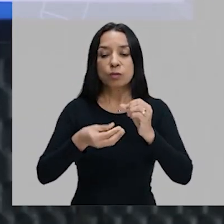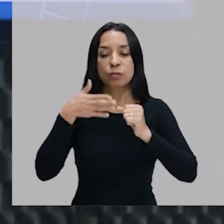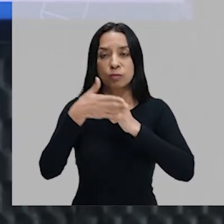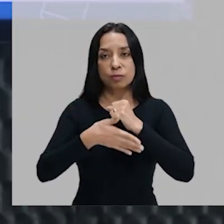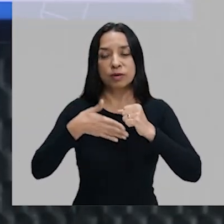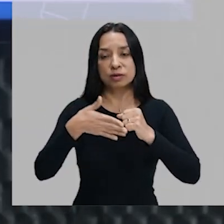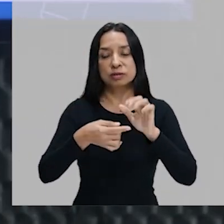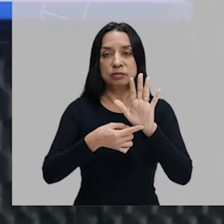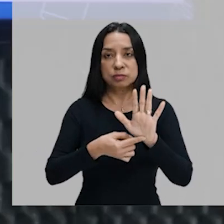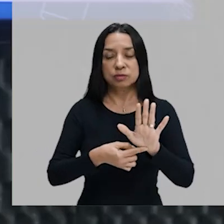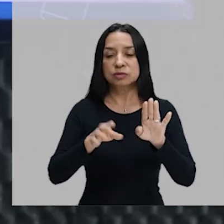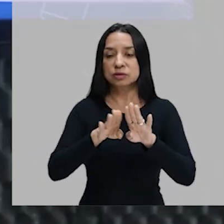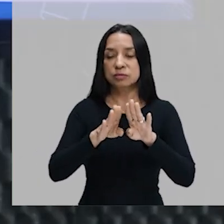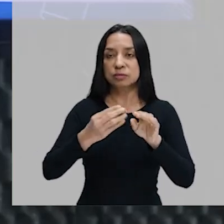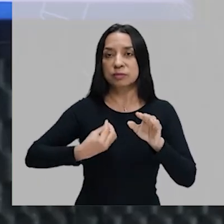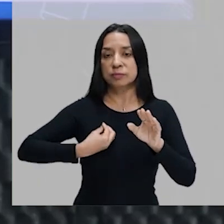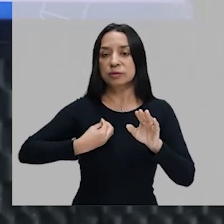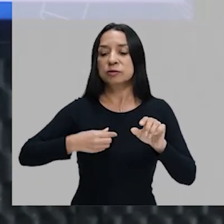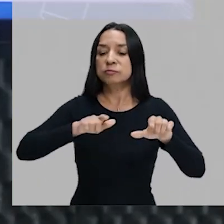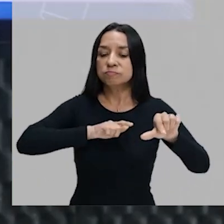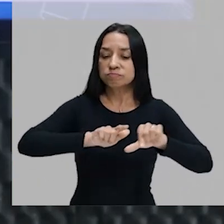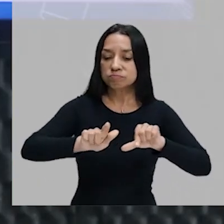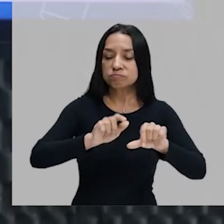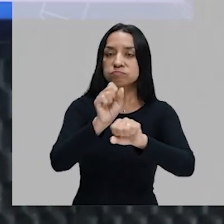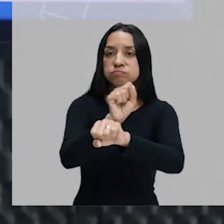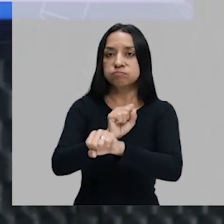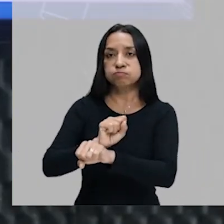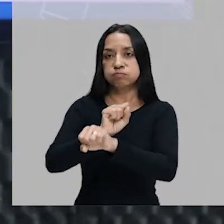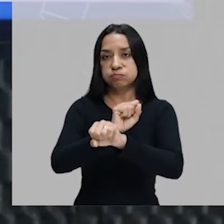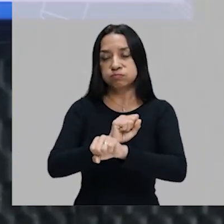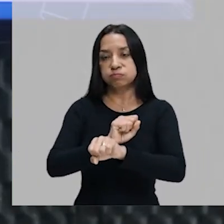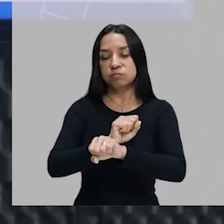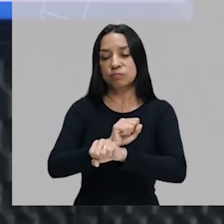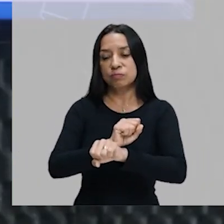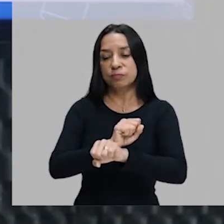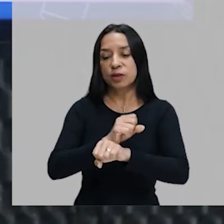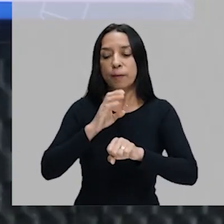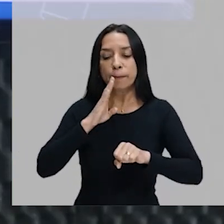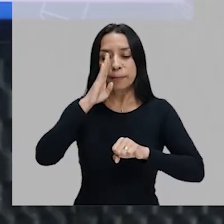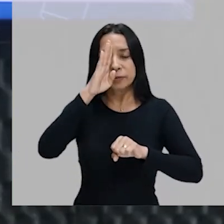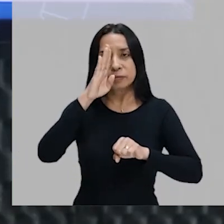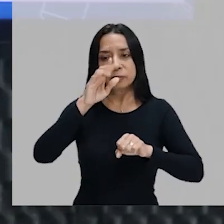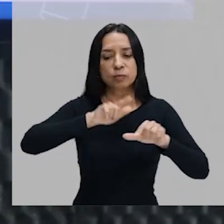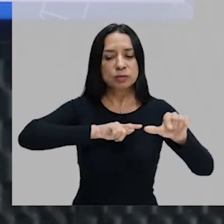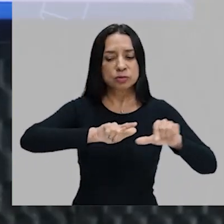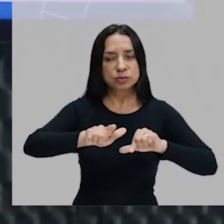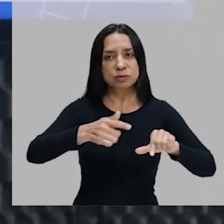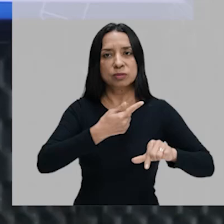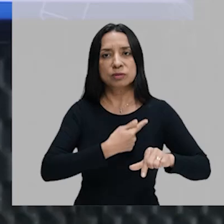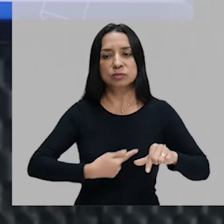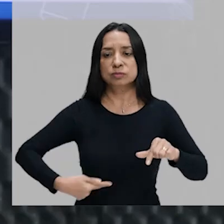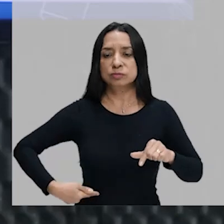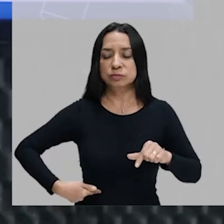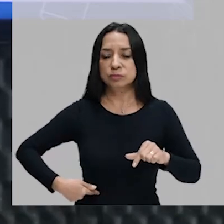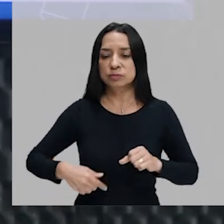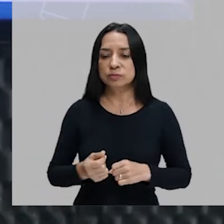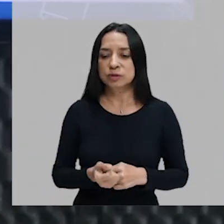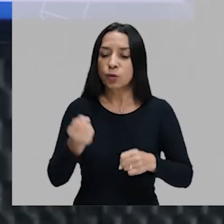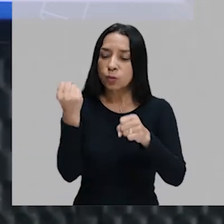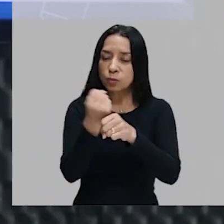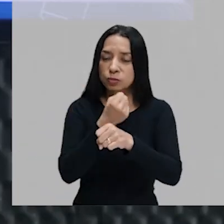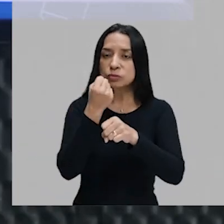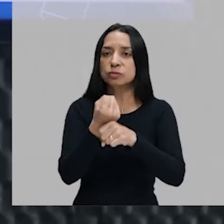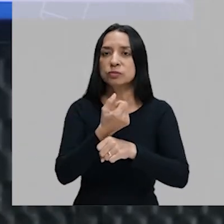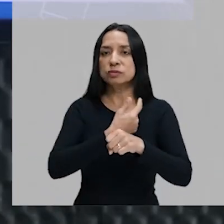nos mostrar a presença do trabalho escravo, principalmente em obras públicas, nos mostra que essa sociedade é